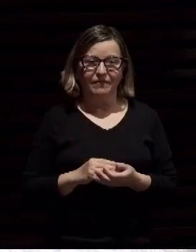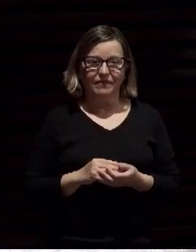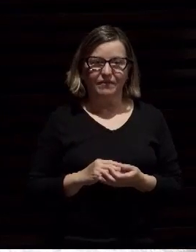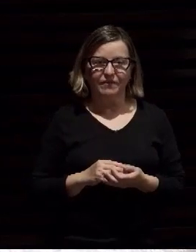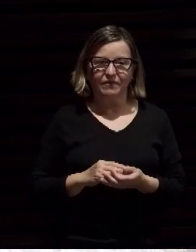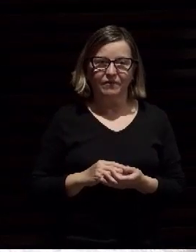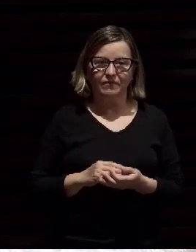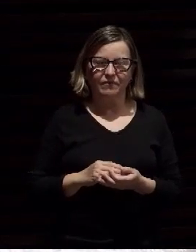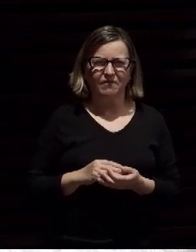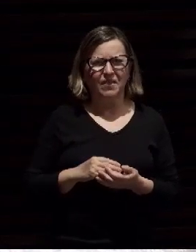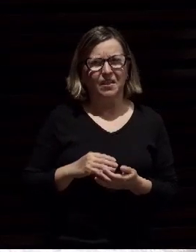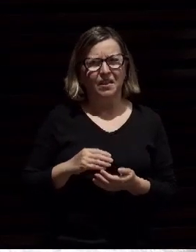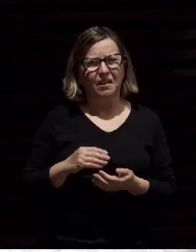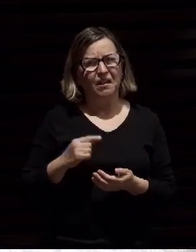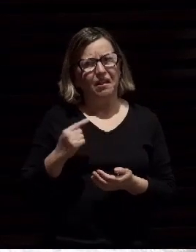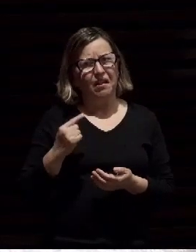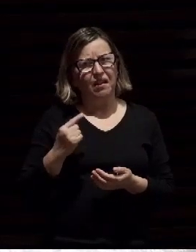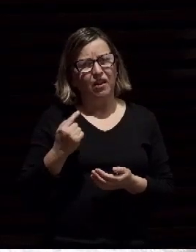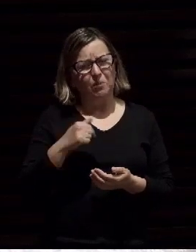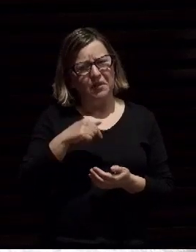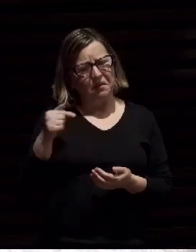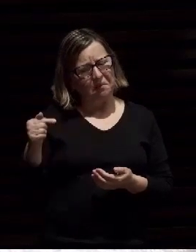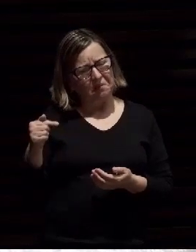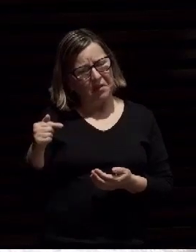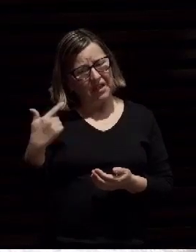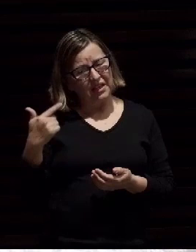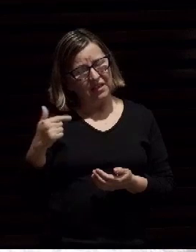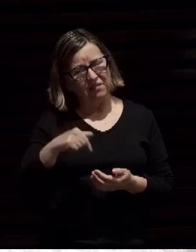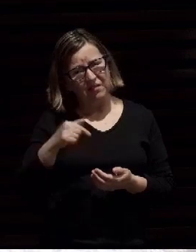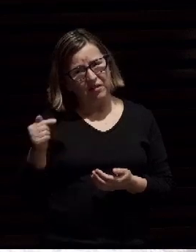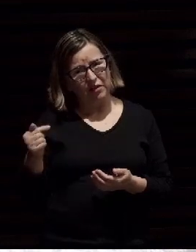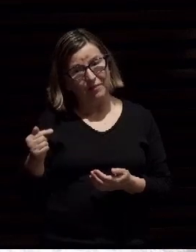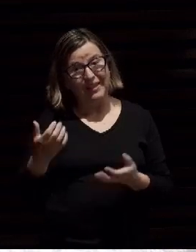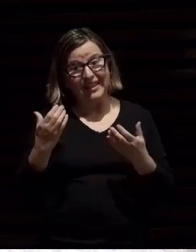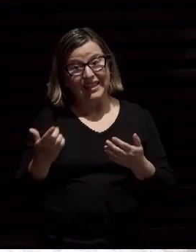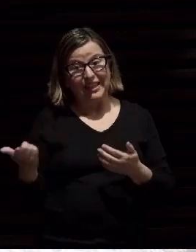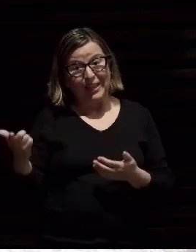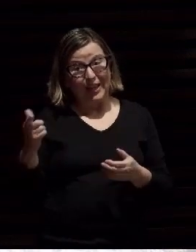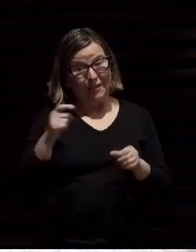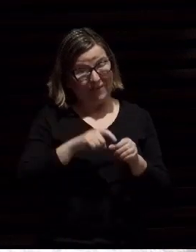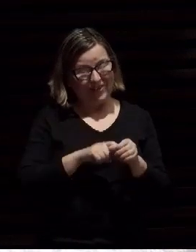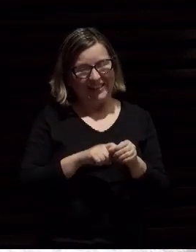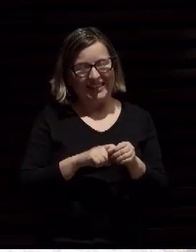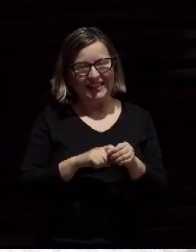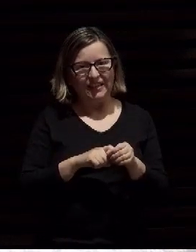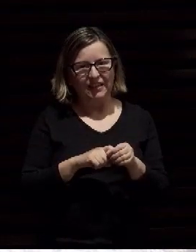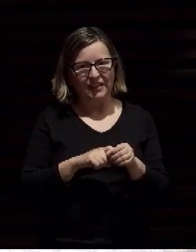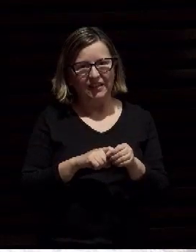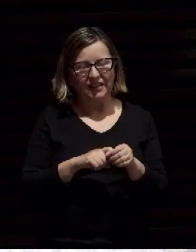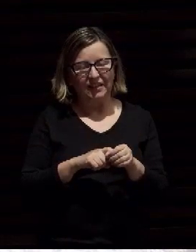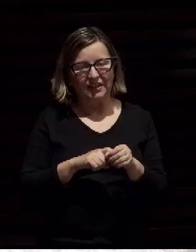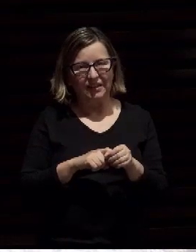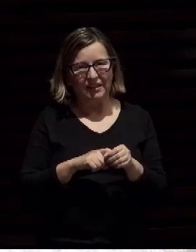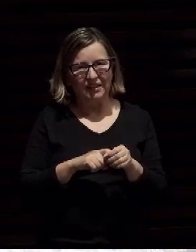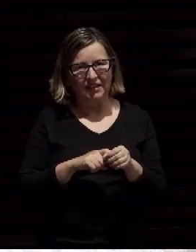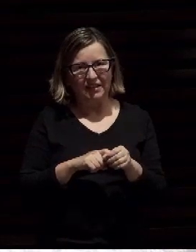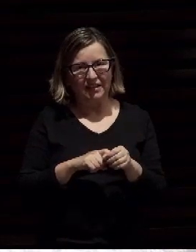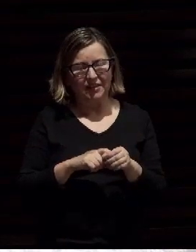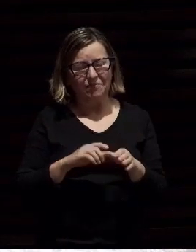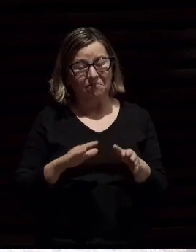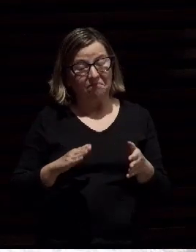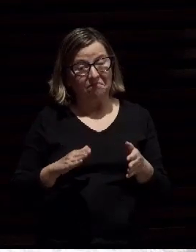uma semana ou 2 semanas depois, ele já estava querendo voltar e não tinha espaço, mas